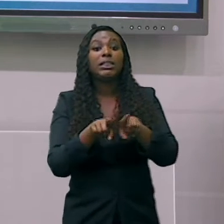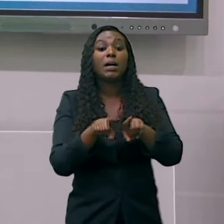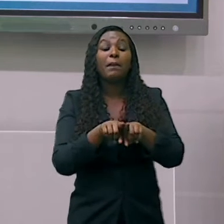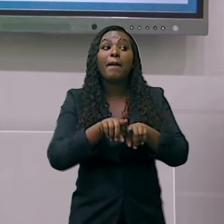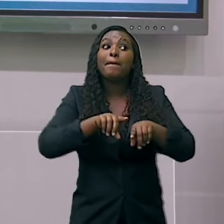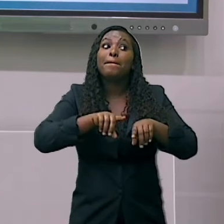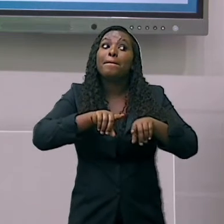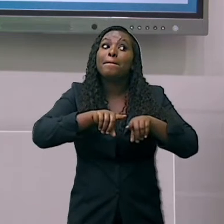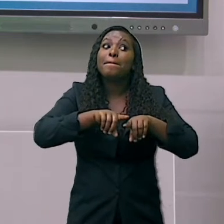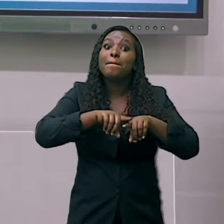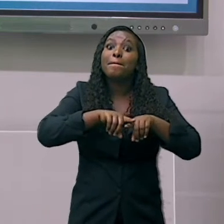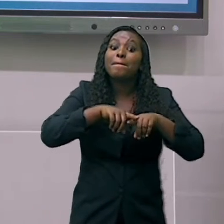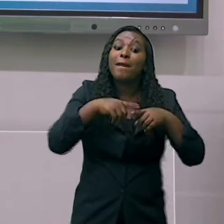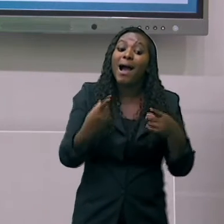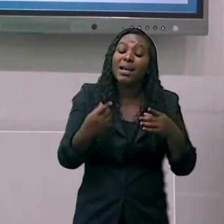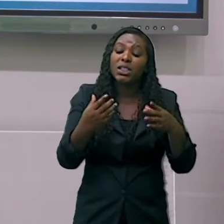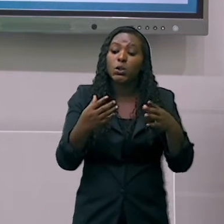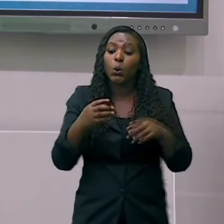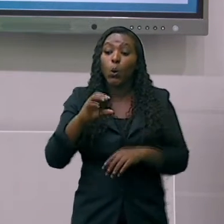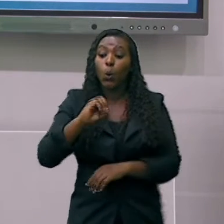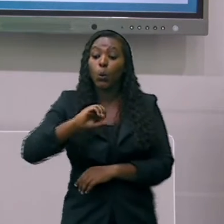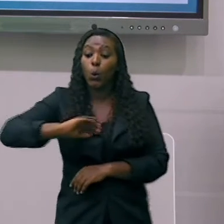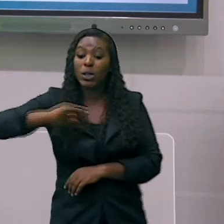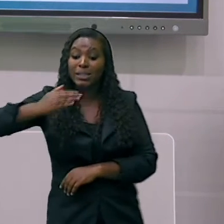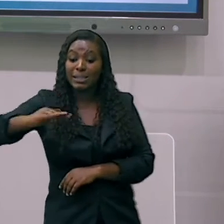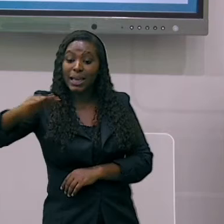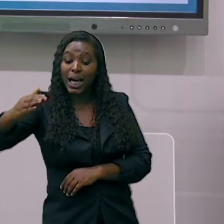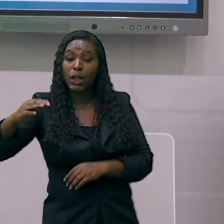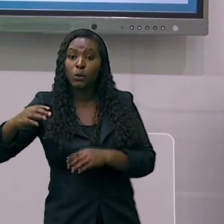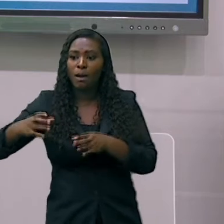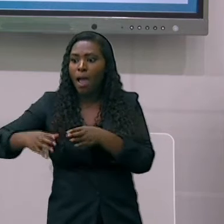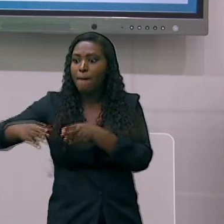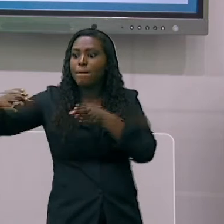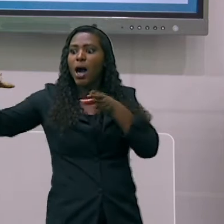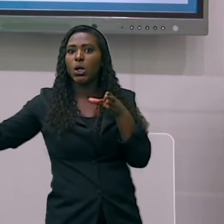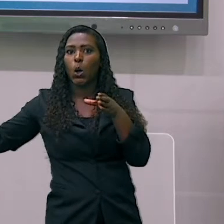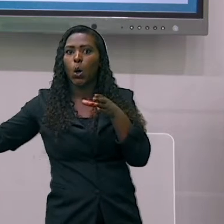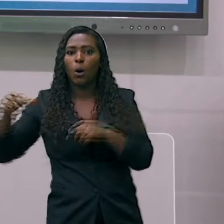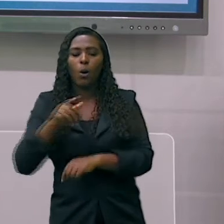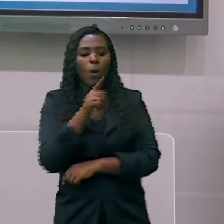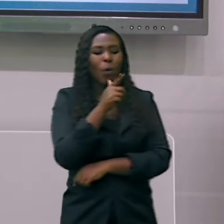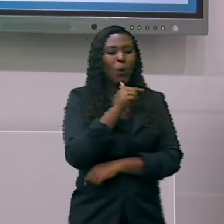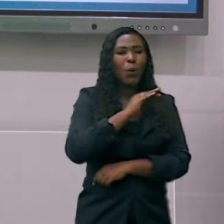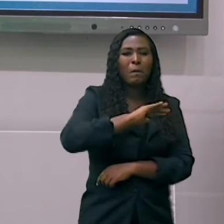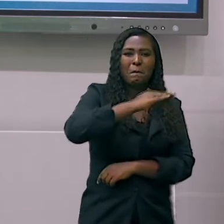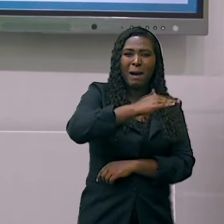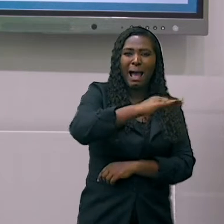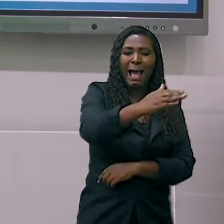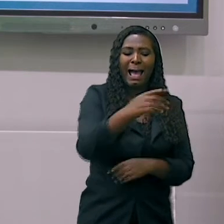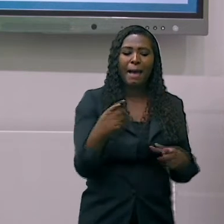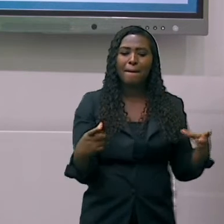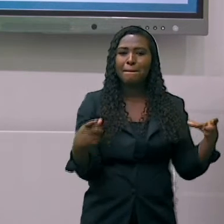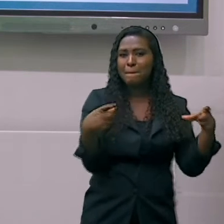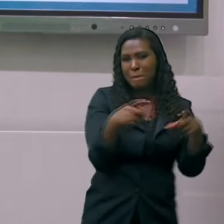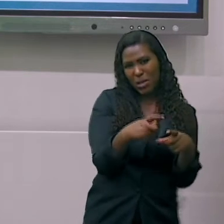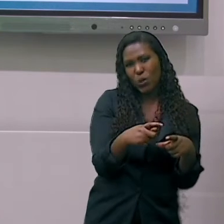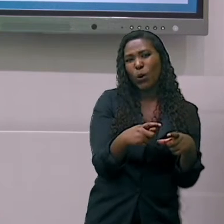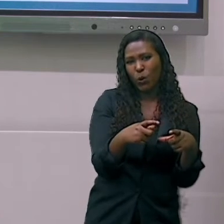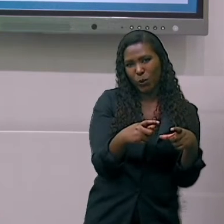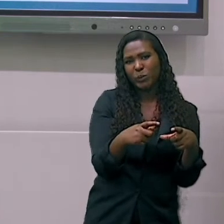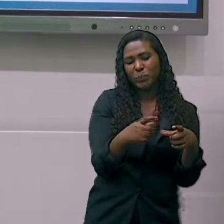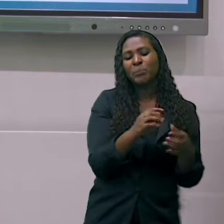menor em extensão se comparado com os oceanos. Eles são delimitados